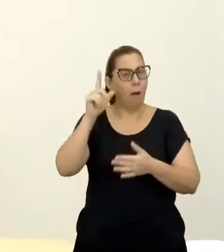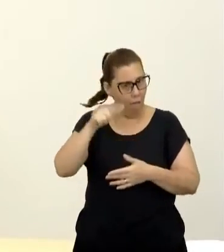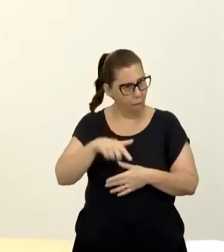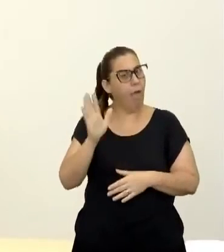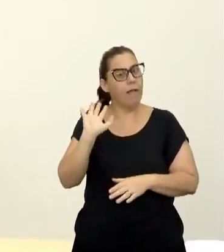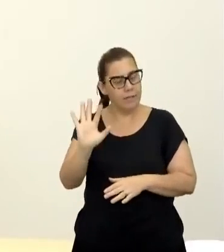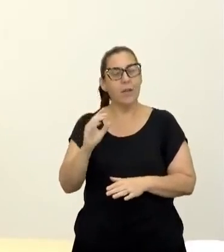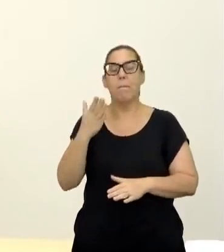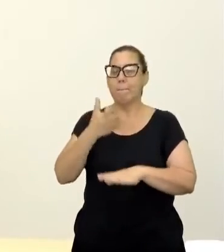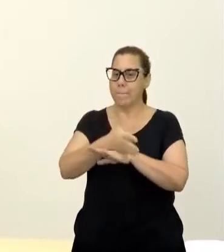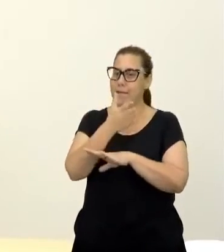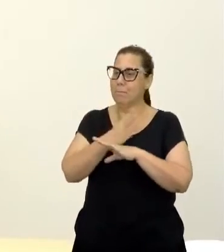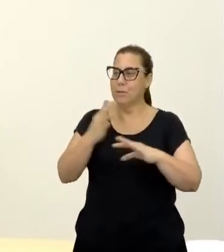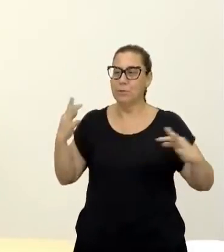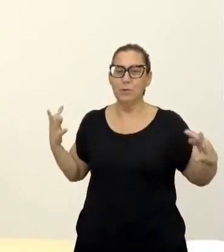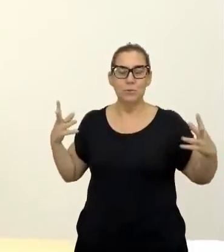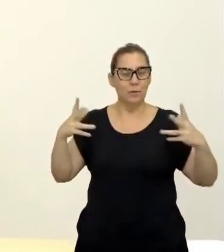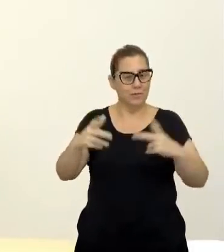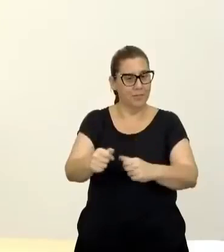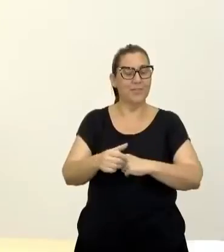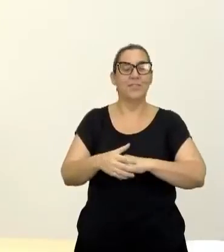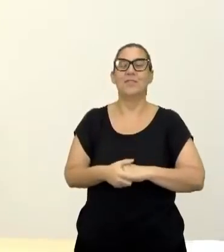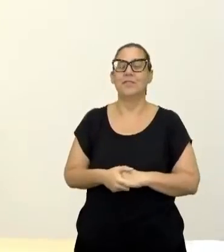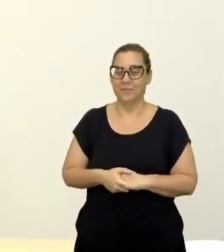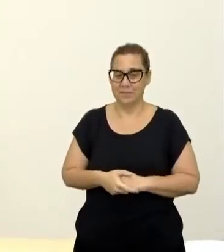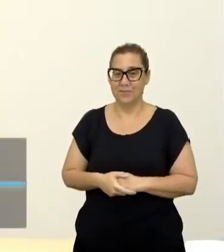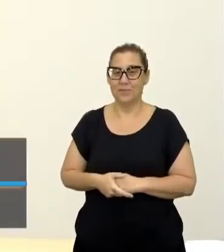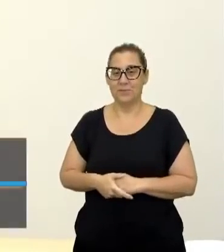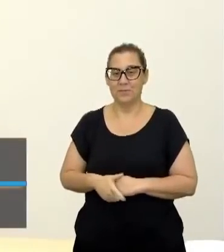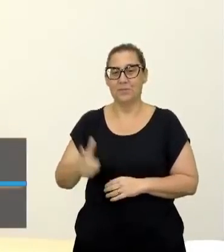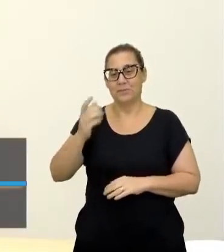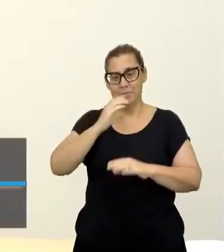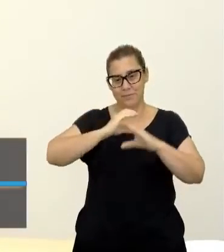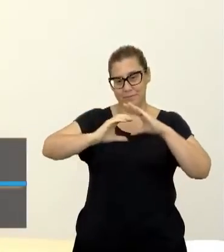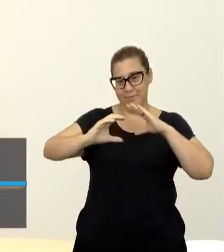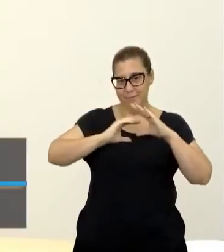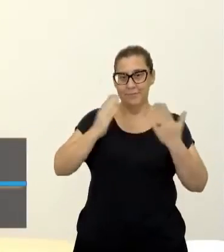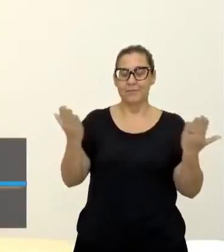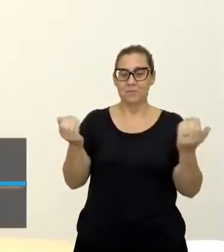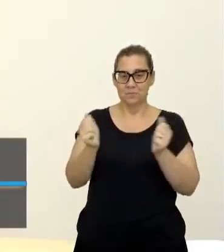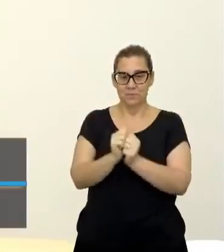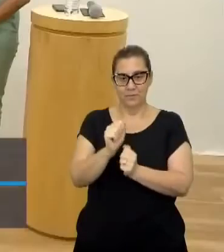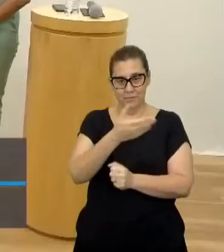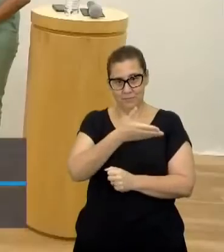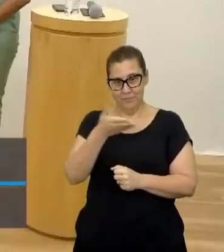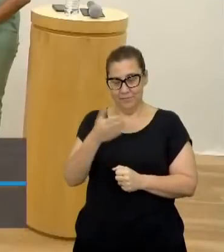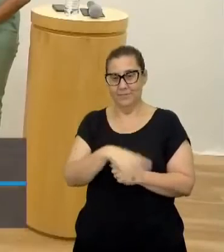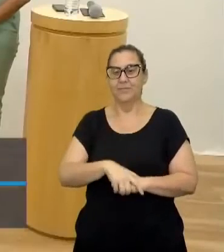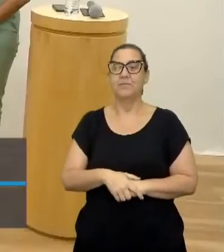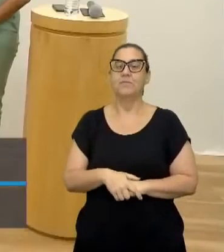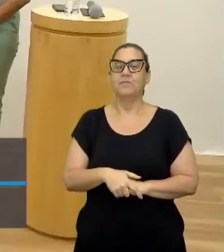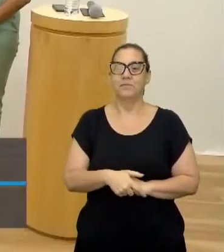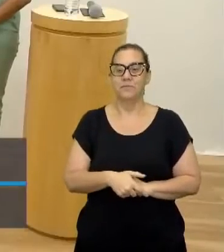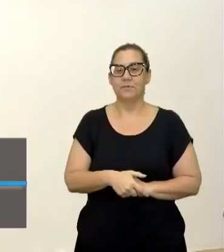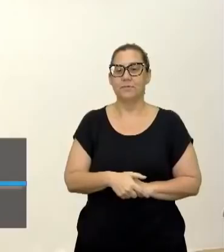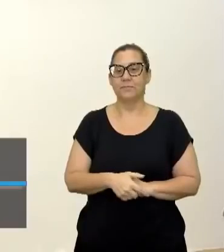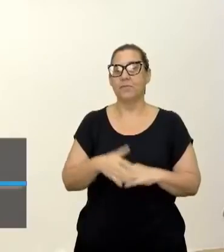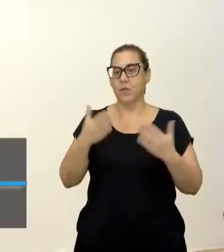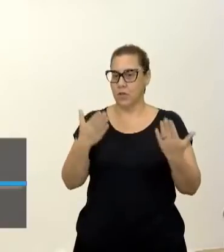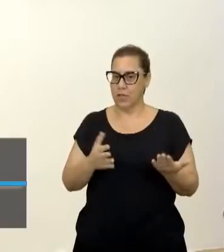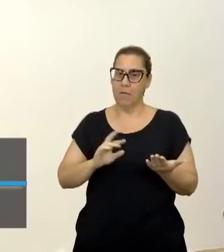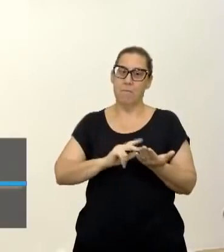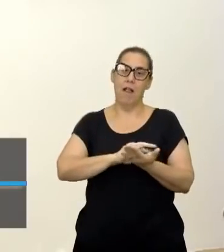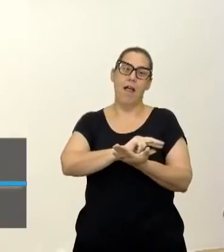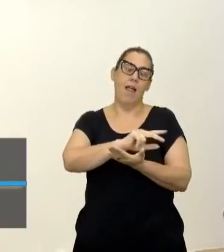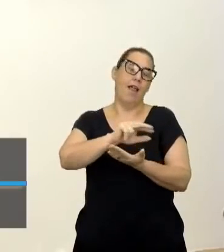pela participação de todos. Coloca o nome da escola, o município de onde você está se comunicando com a gente. E vamos para a aula, né, Vivi? Bora. Bora? Bora que hoje tem bastante